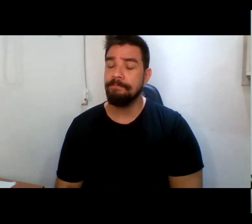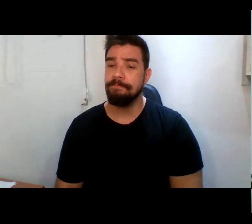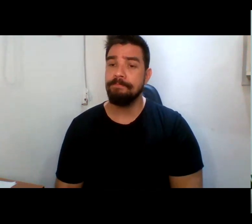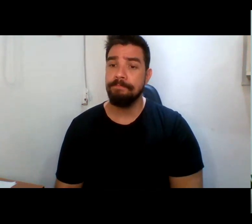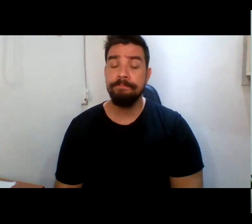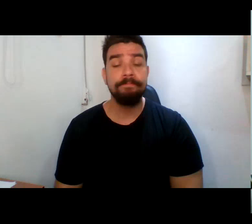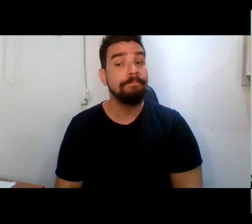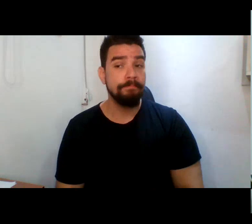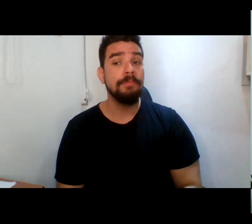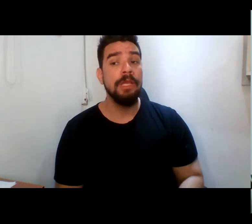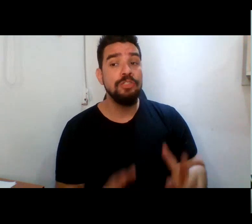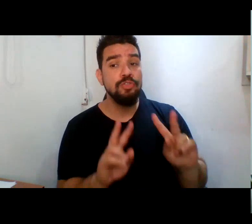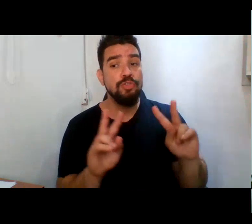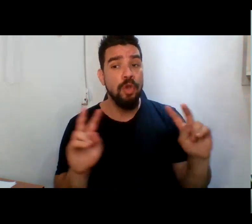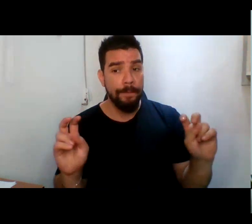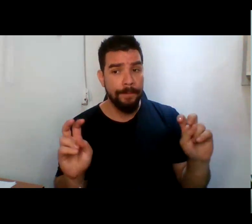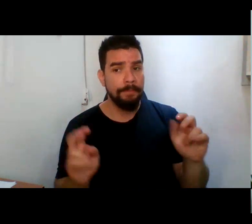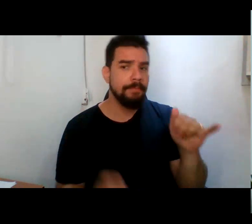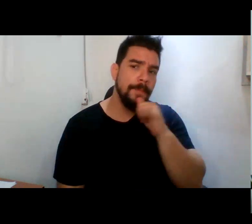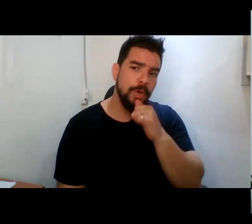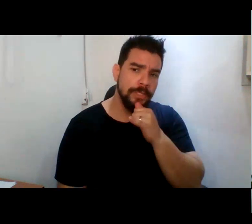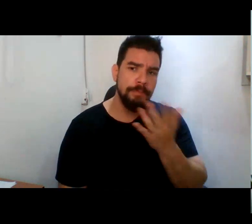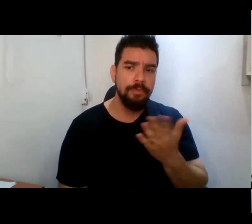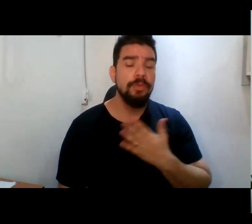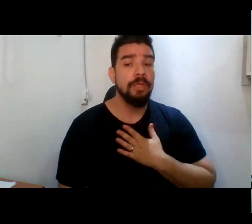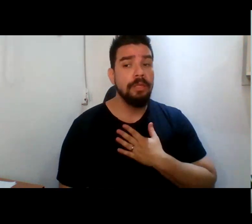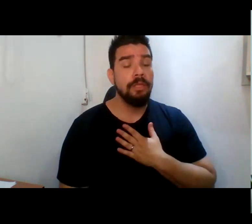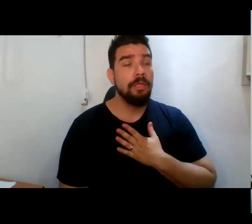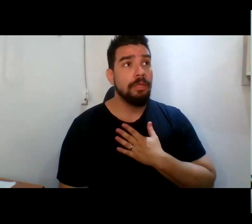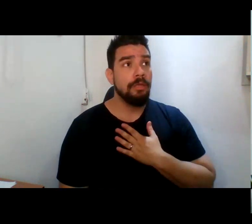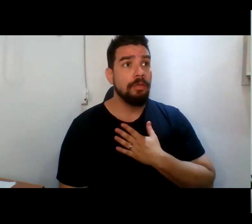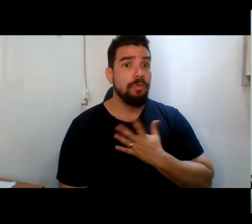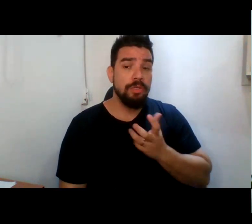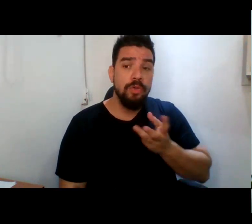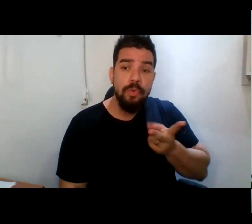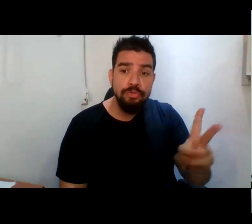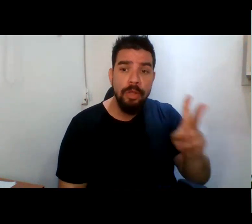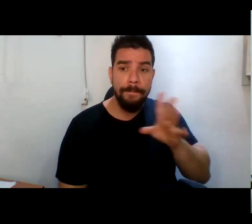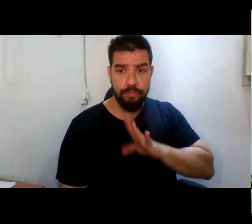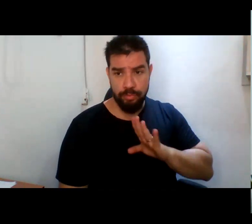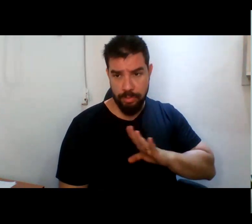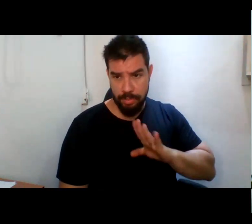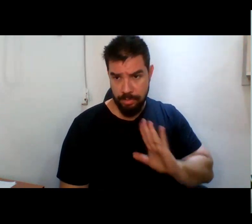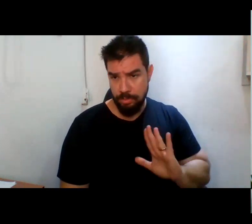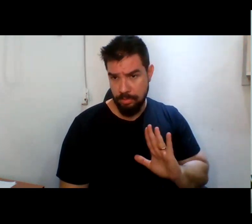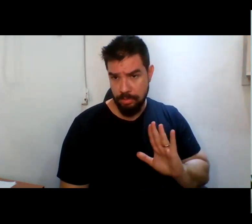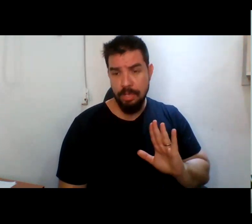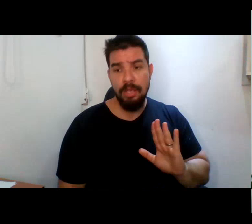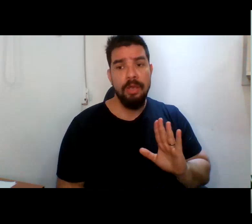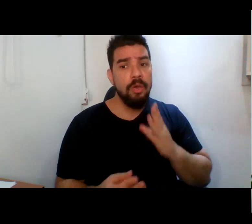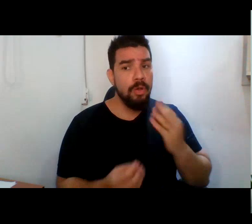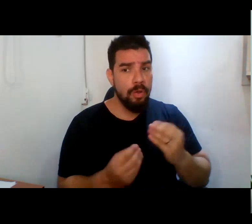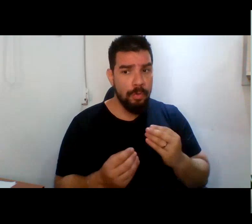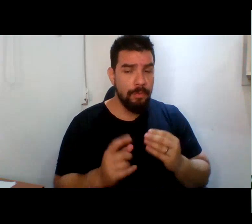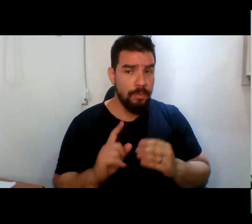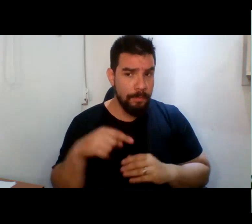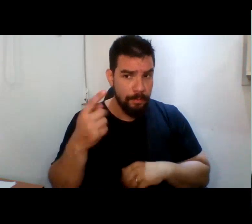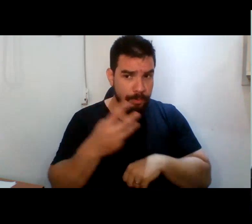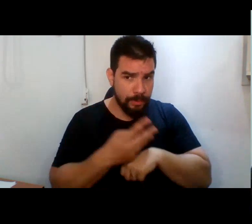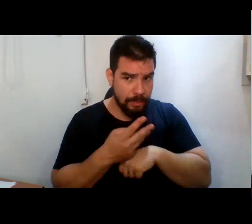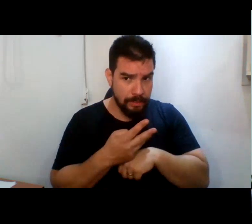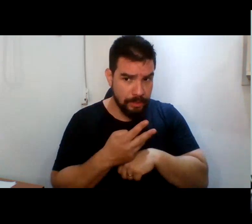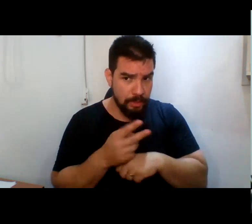É a respeito, por exemplo, eu decidi continuar só com português, aí eu só vou conseguir mudar no próximo período. Isso,